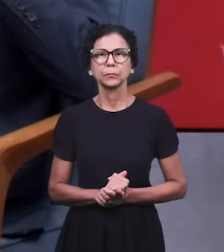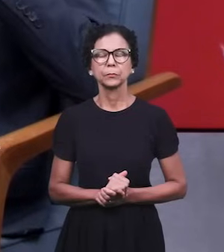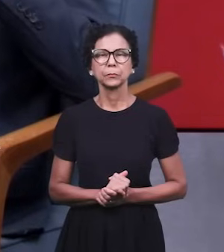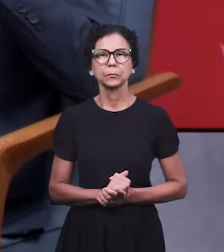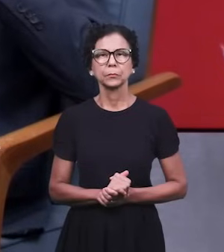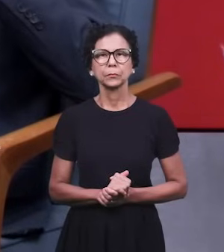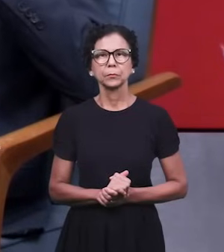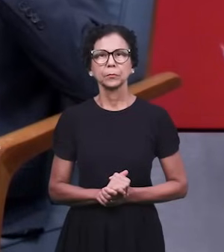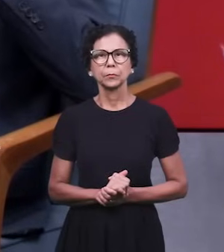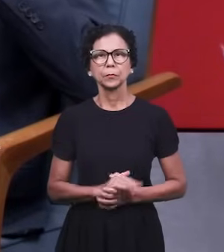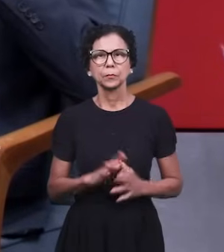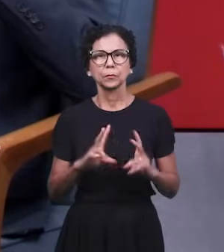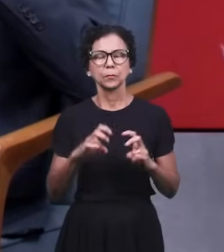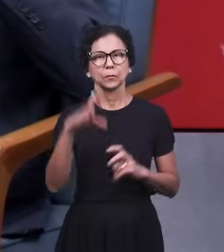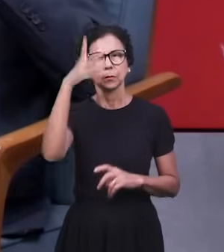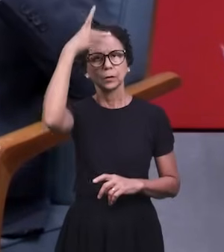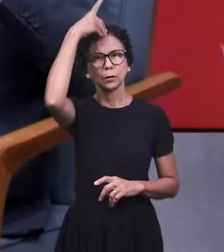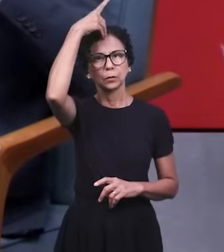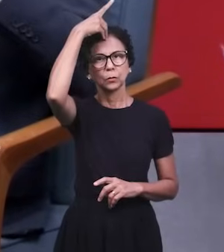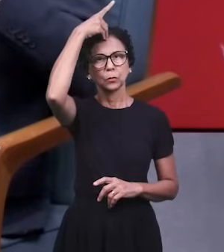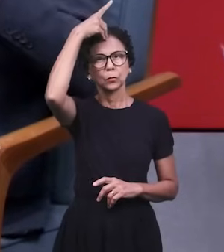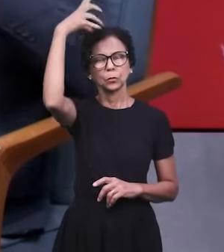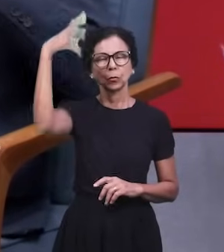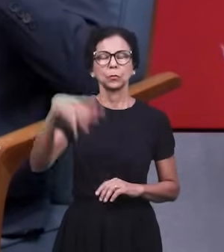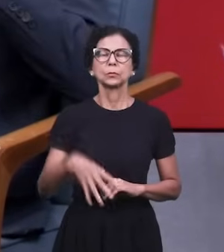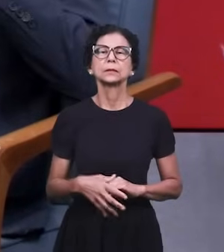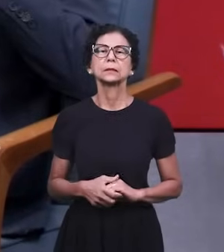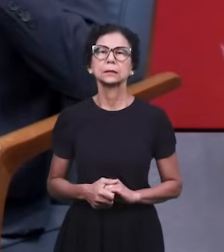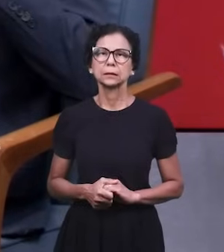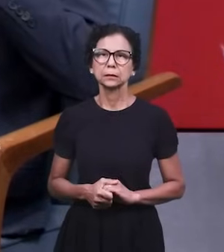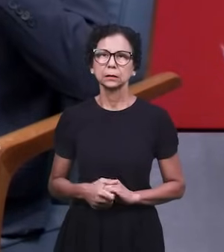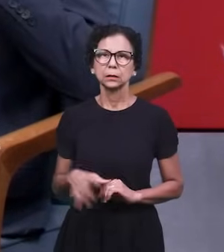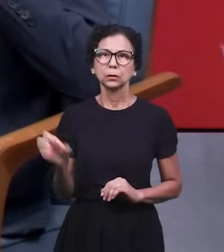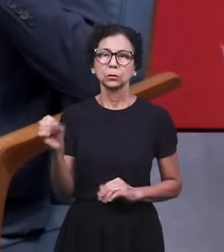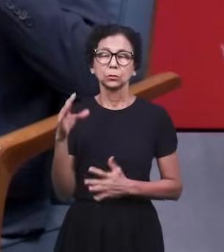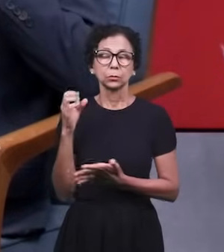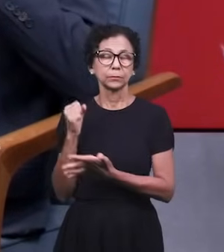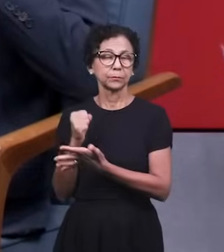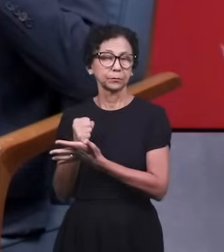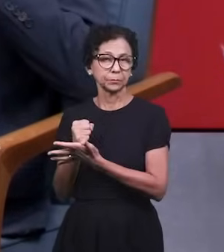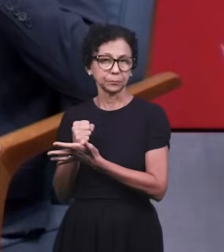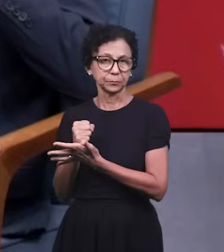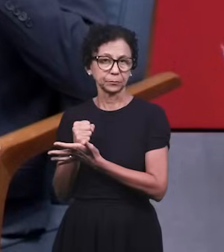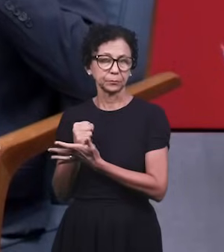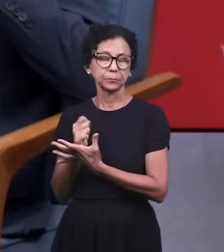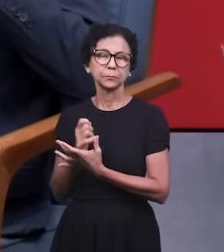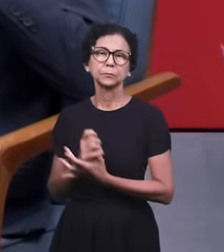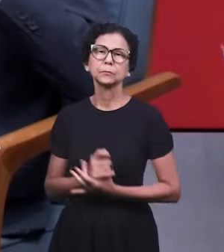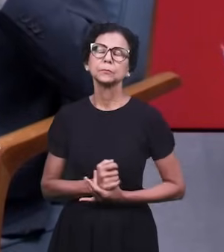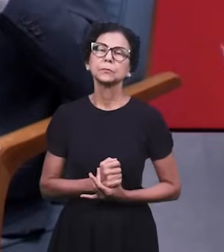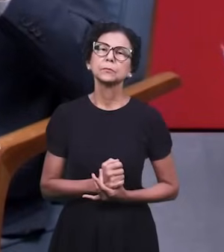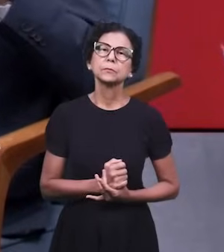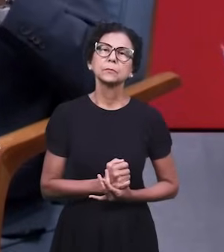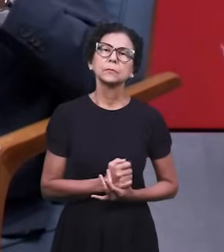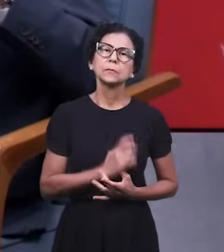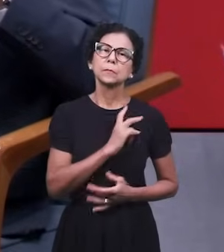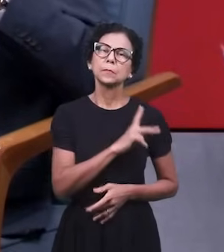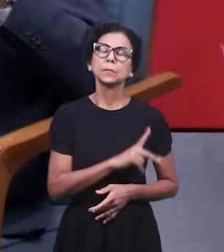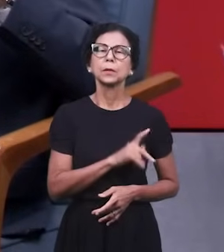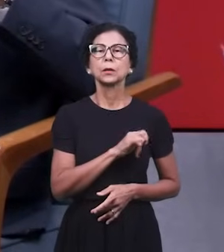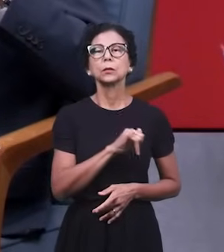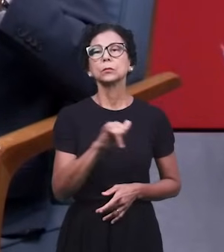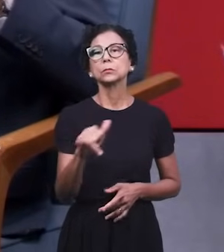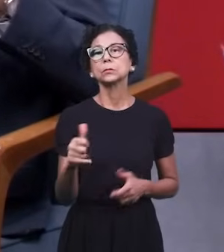que a descrição do dom espiritual no Novo Testamento, Paulo diz que o